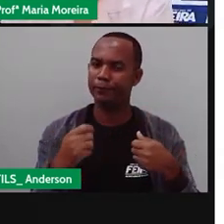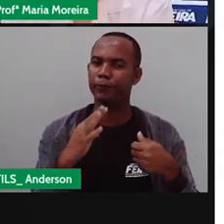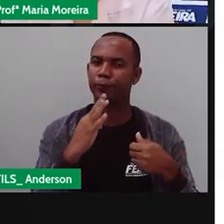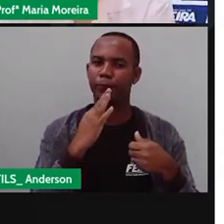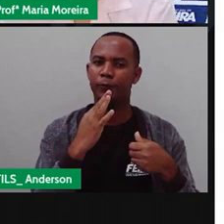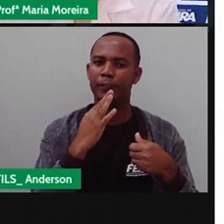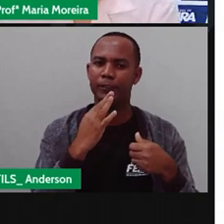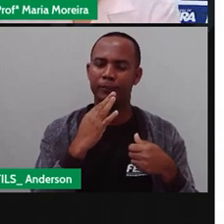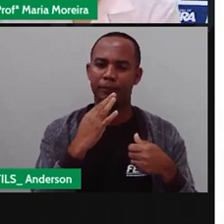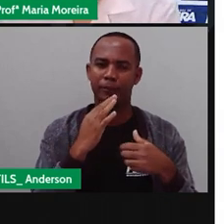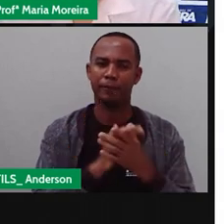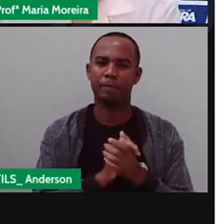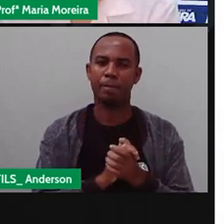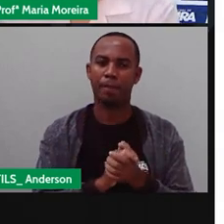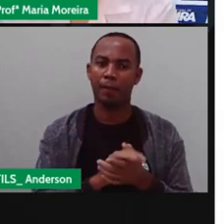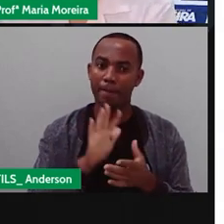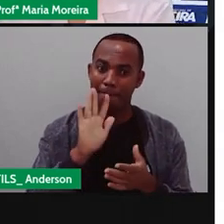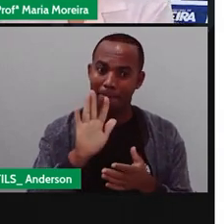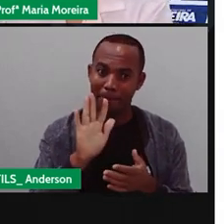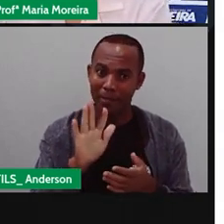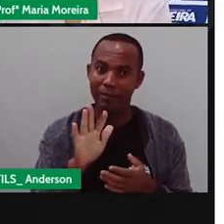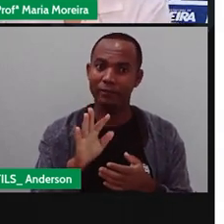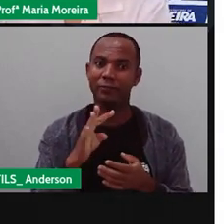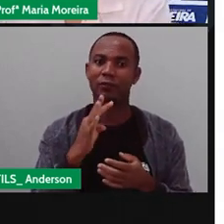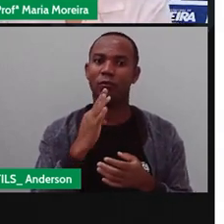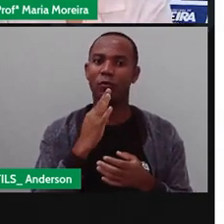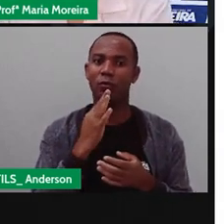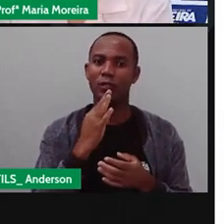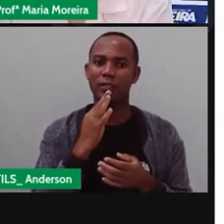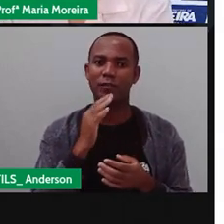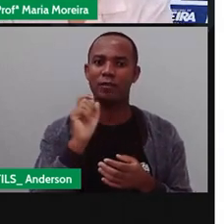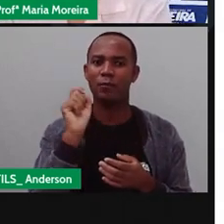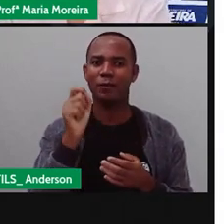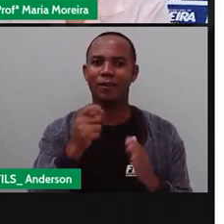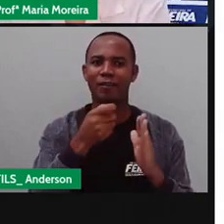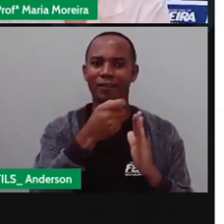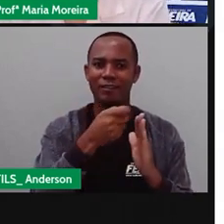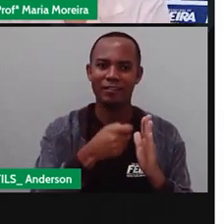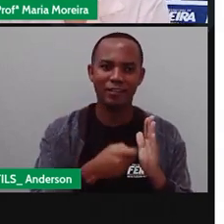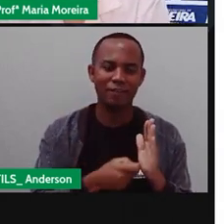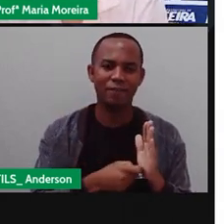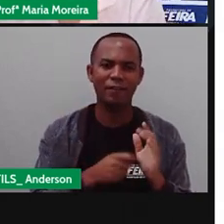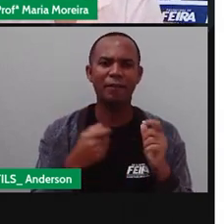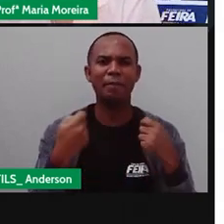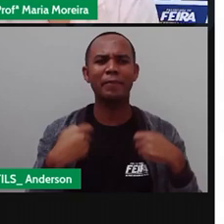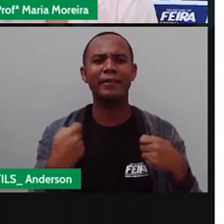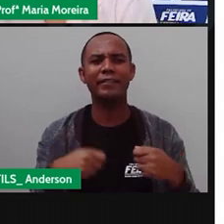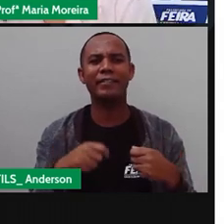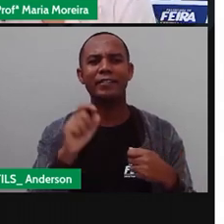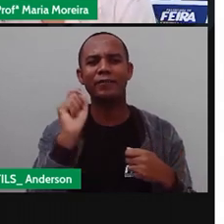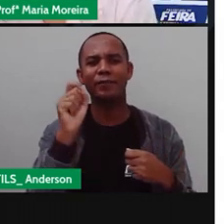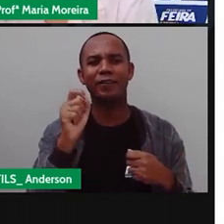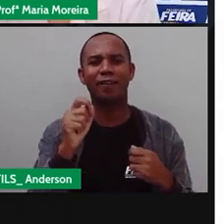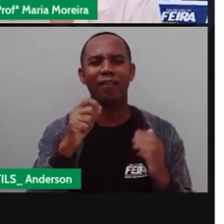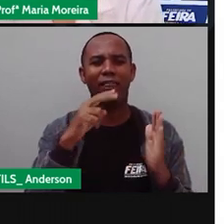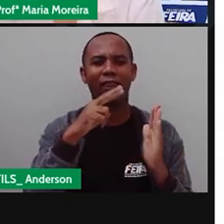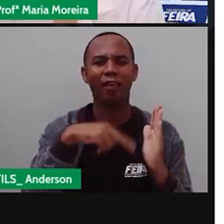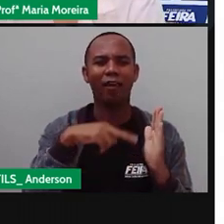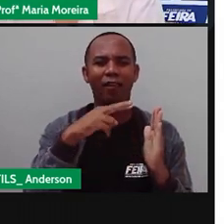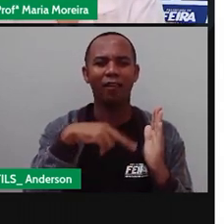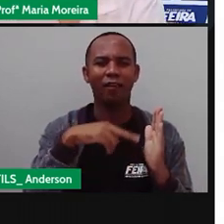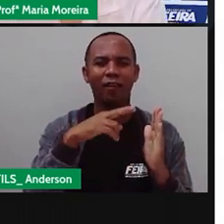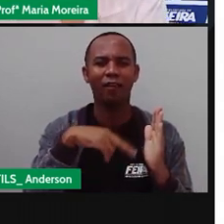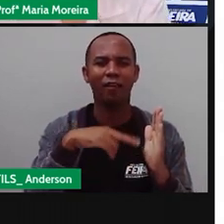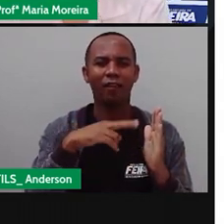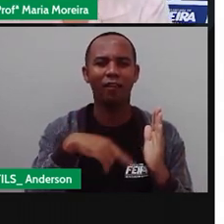vou escrever. E para conhecer sobre o que a gente vai escrever, a gente precisa, sabe o que, Anderson? De leitura. Então, a gente precisa